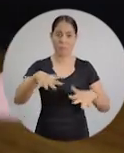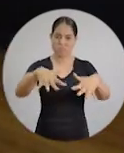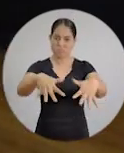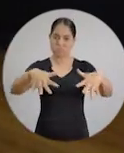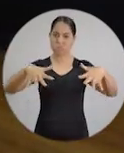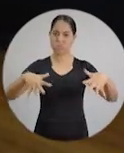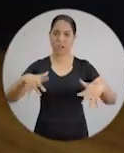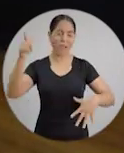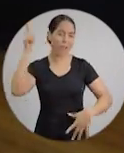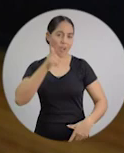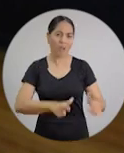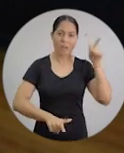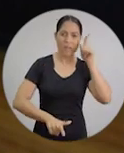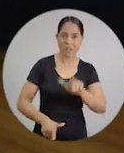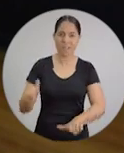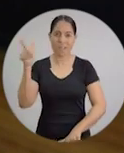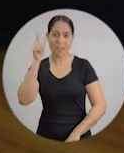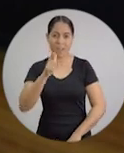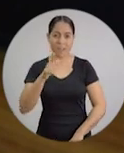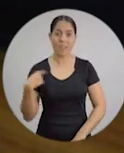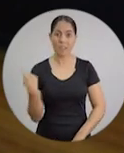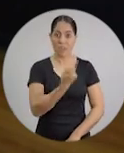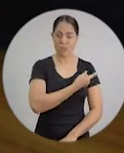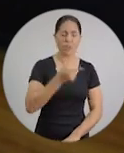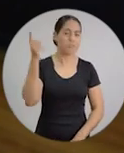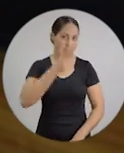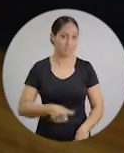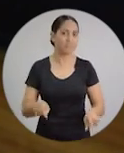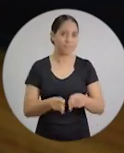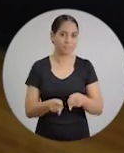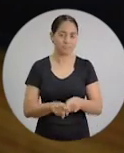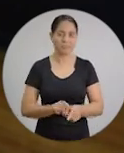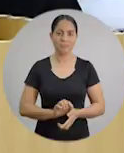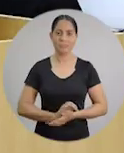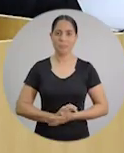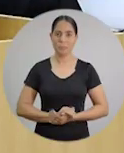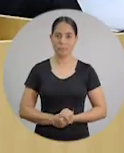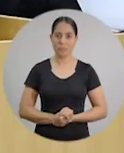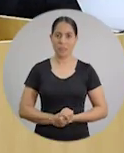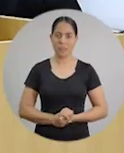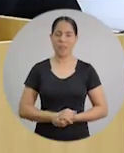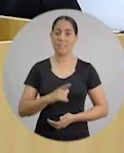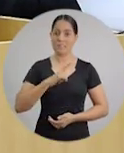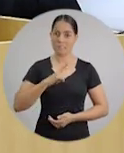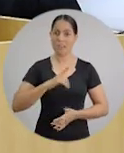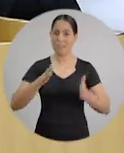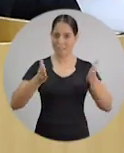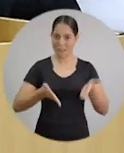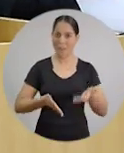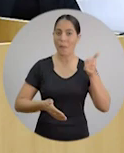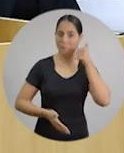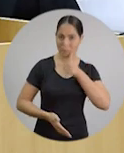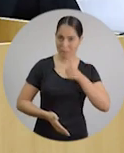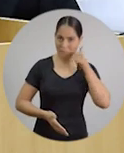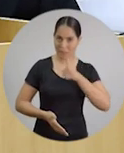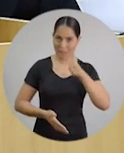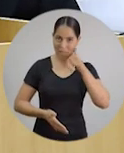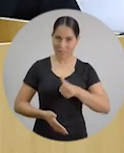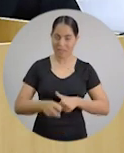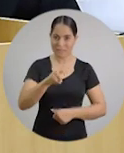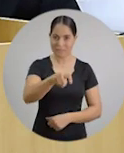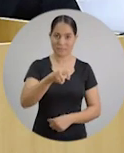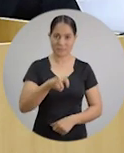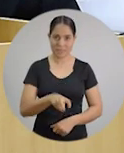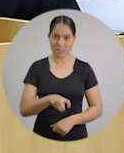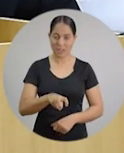neste palco de conquistas e, recentemente, conquistou ainda mais. Requisitos para inscrição nos quadros da Ordem